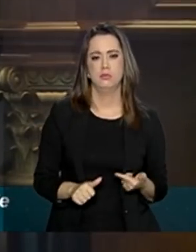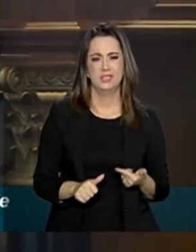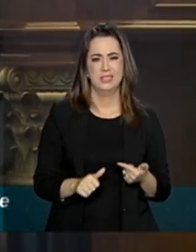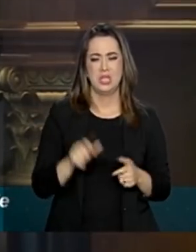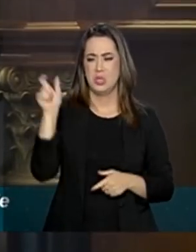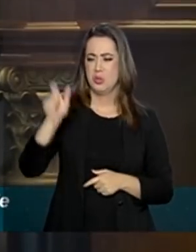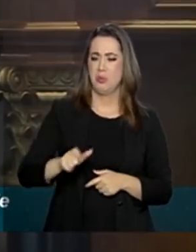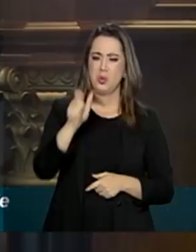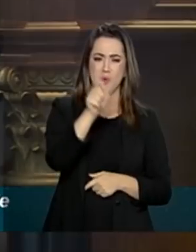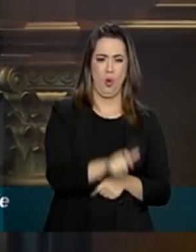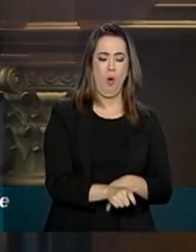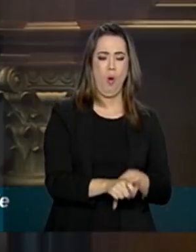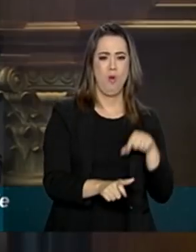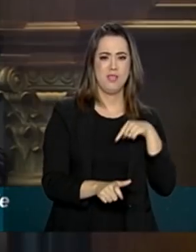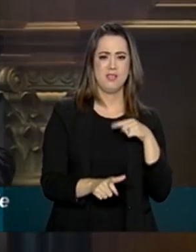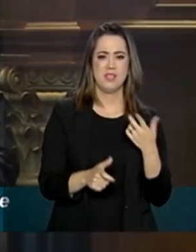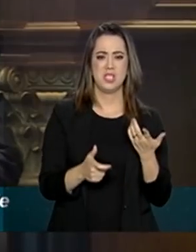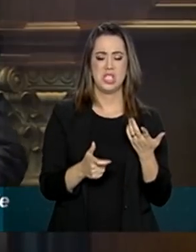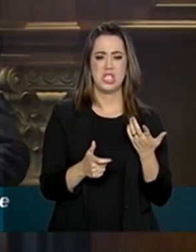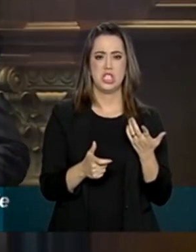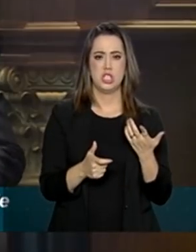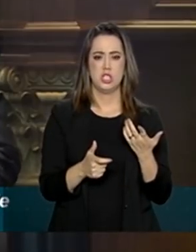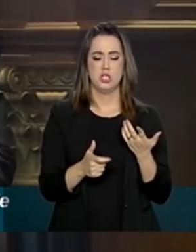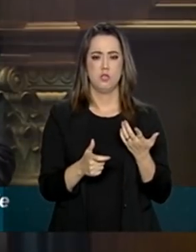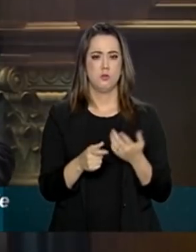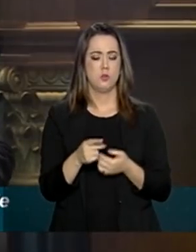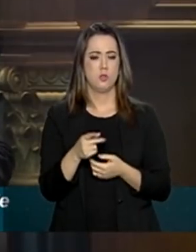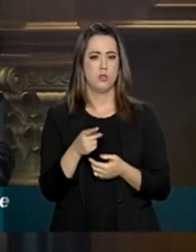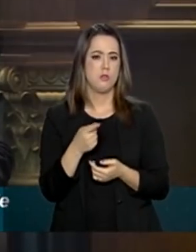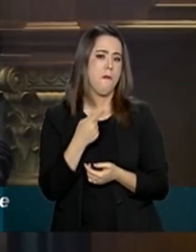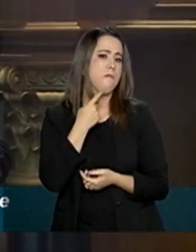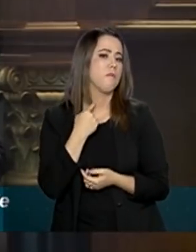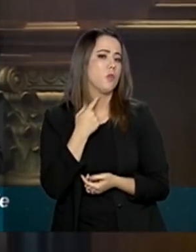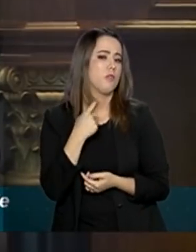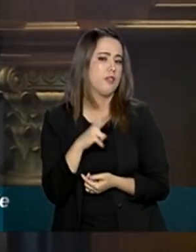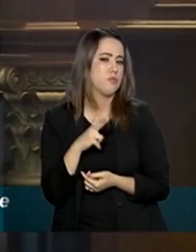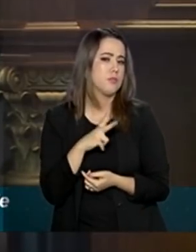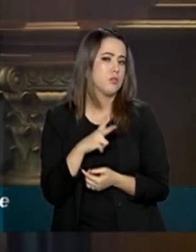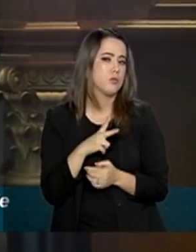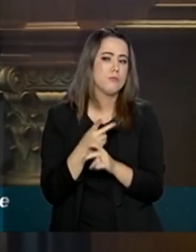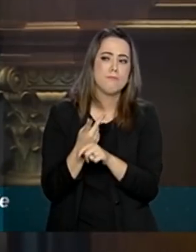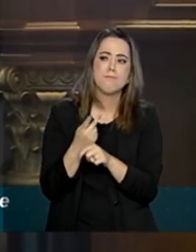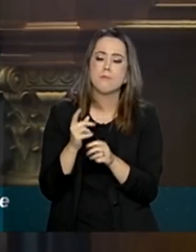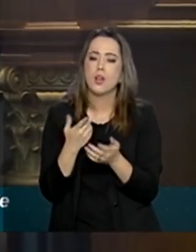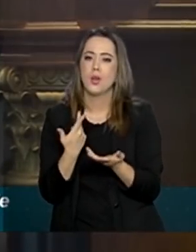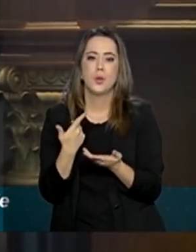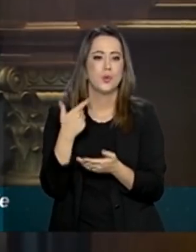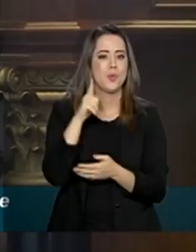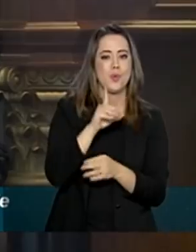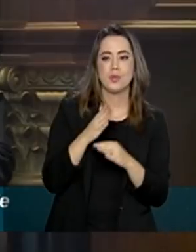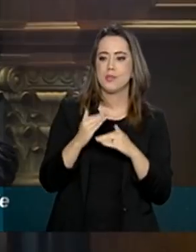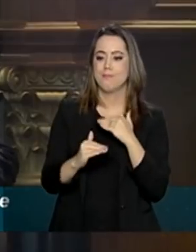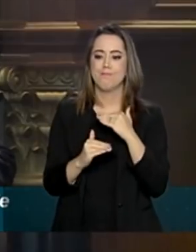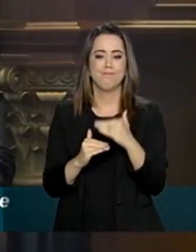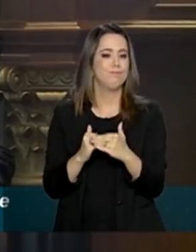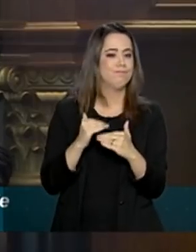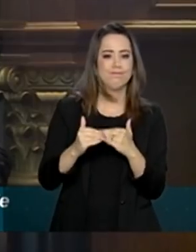de gente que tinha ambição pessoal acima de tudo, não nos deixavam ascender.